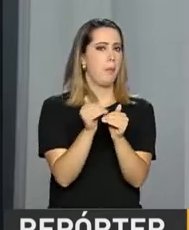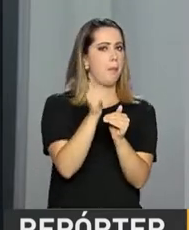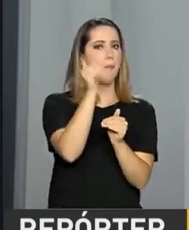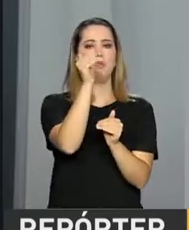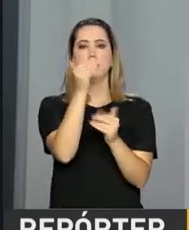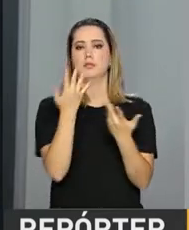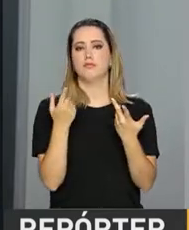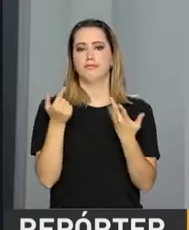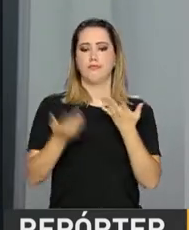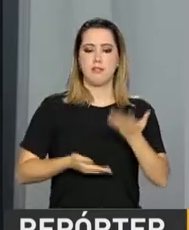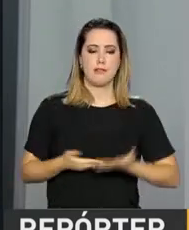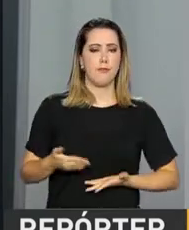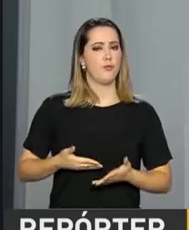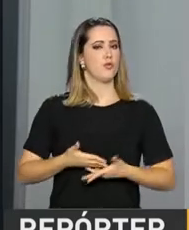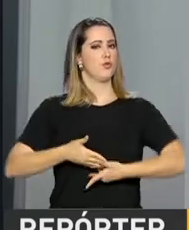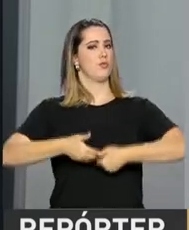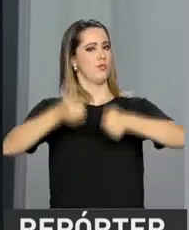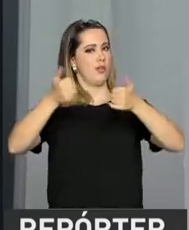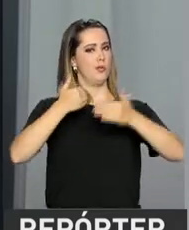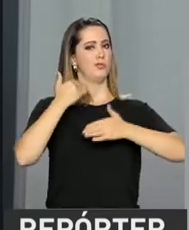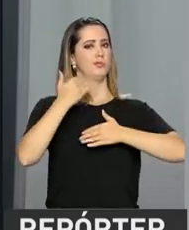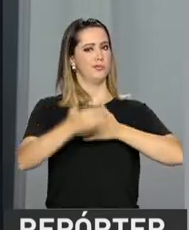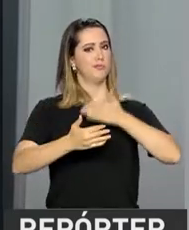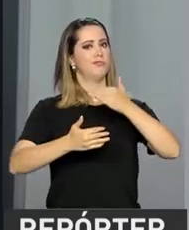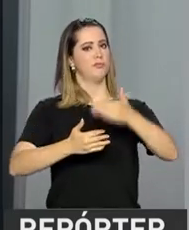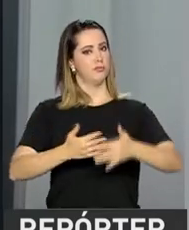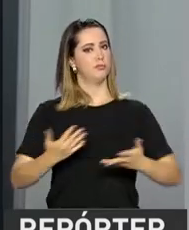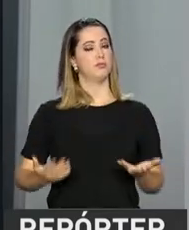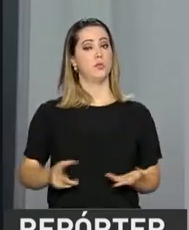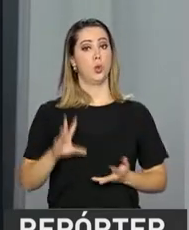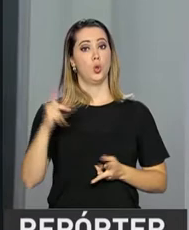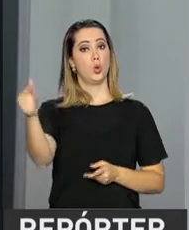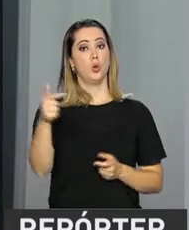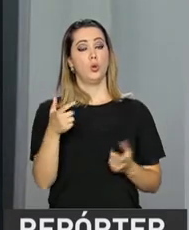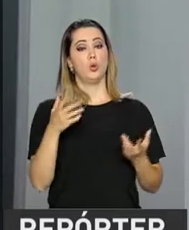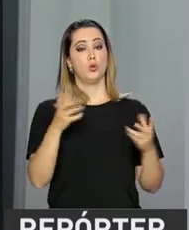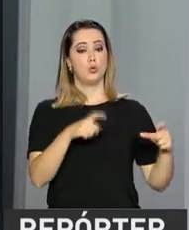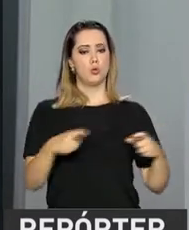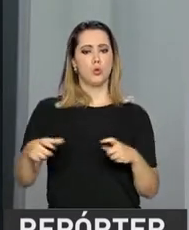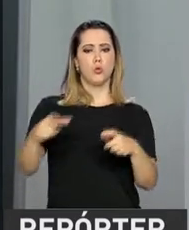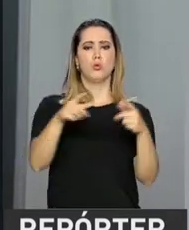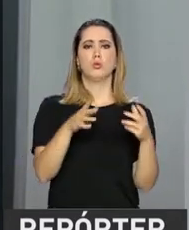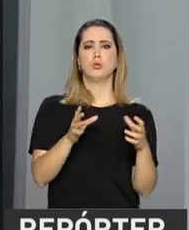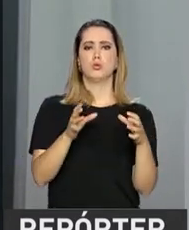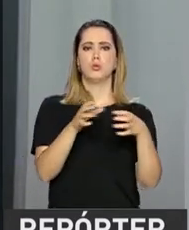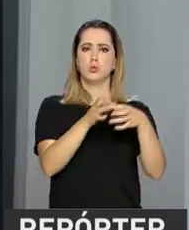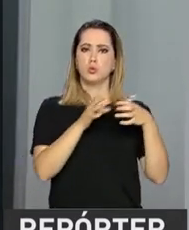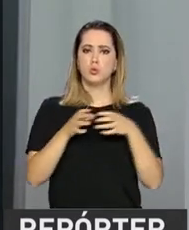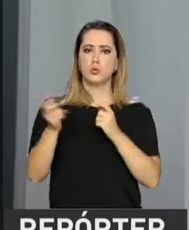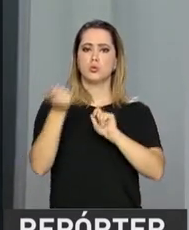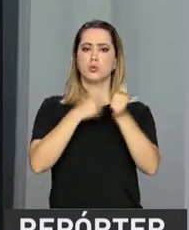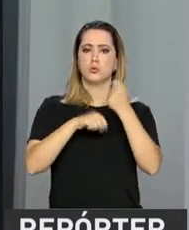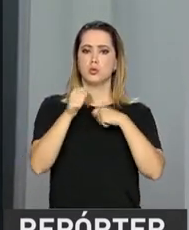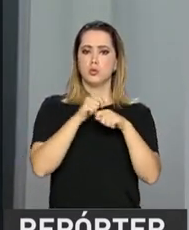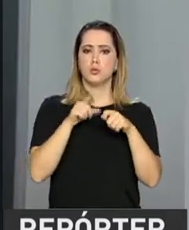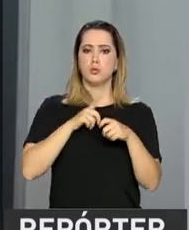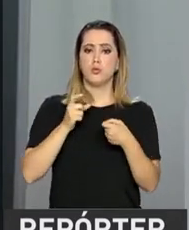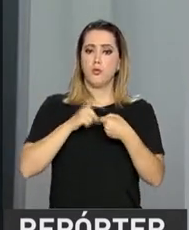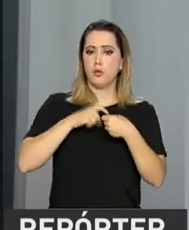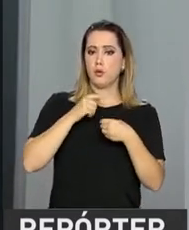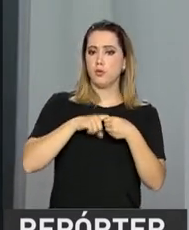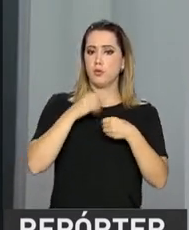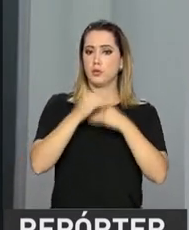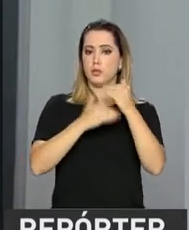serviço devem ser amplamente também todos os maioria dos setores da economia vem tendo a sua recuperação a